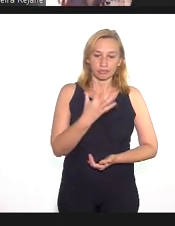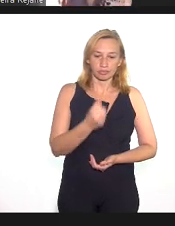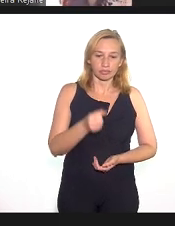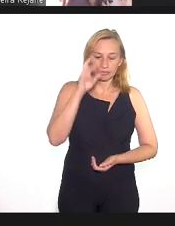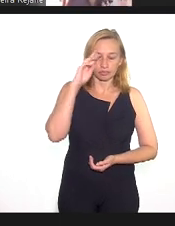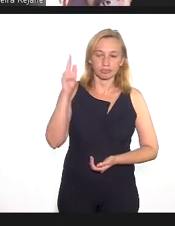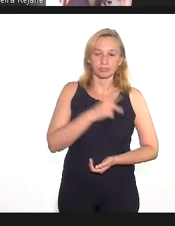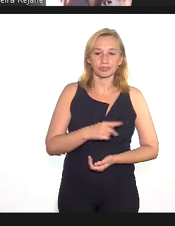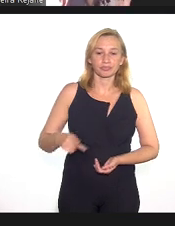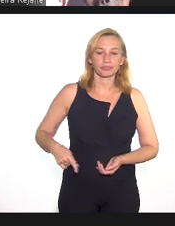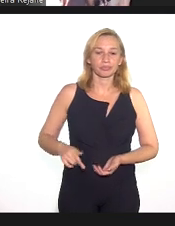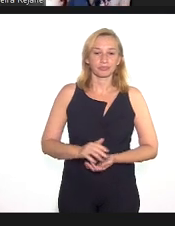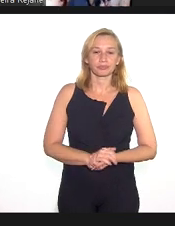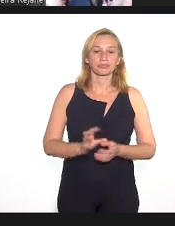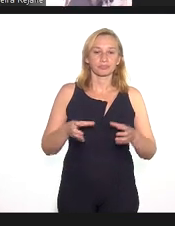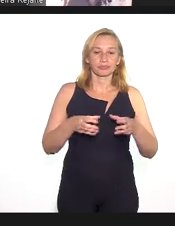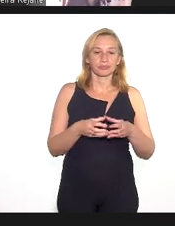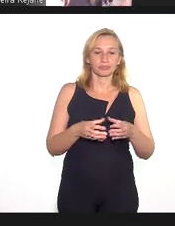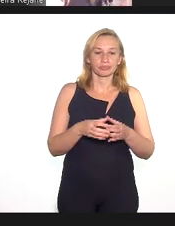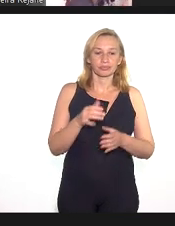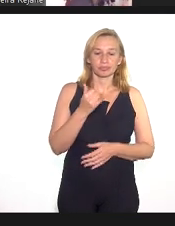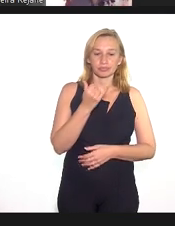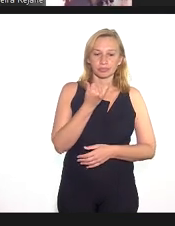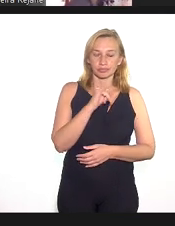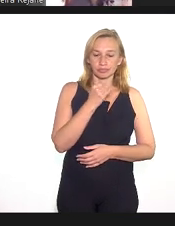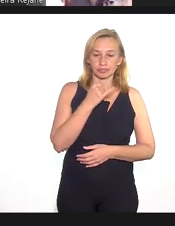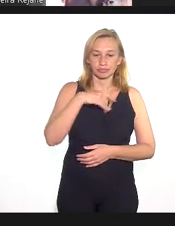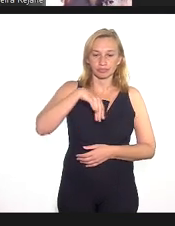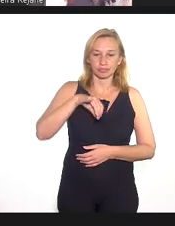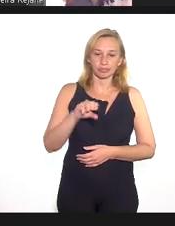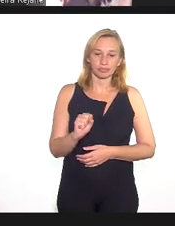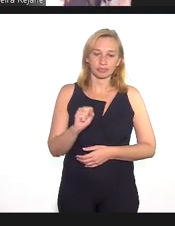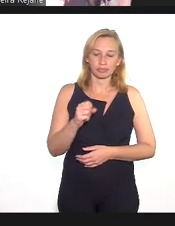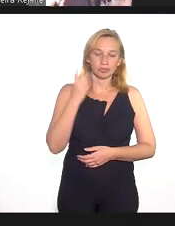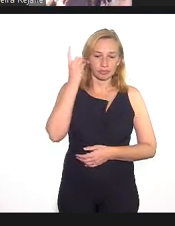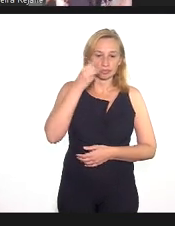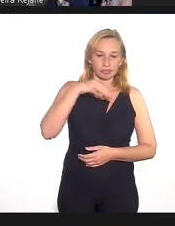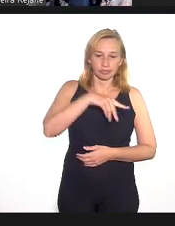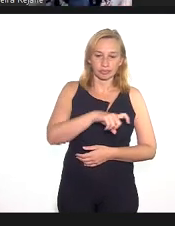Favorável, senhor presidente. Pela Comissão de Minas e Energia, deputado Max Lemos.